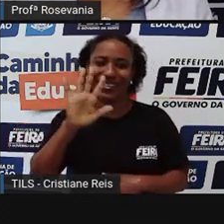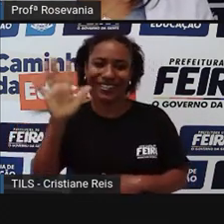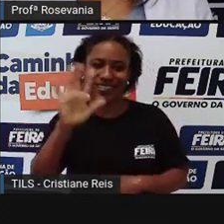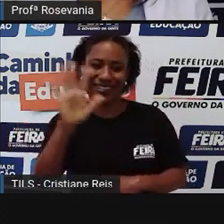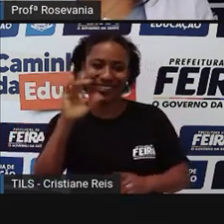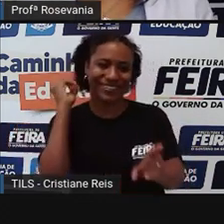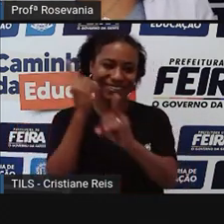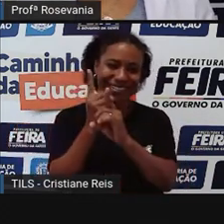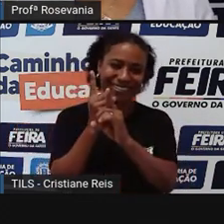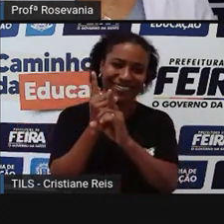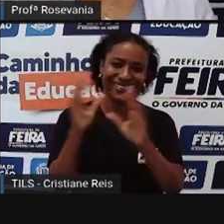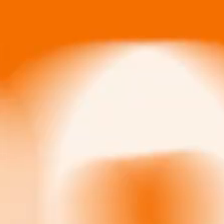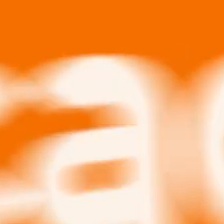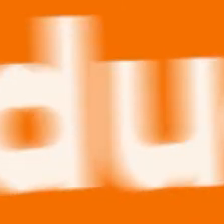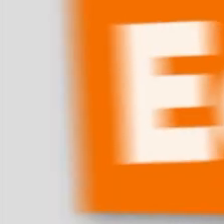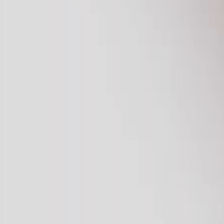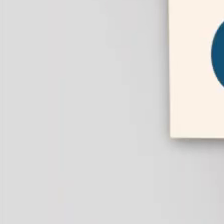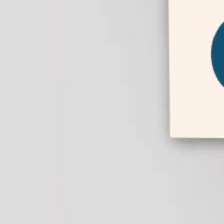Beijão para vocês!